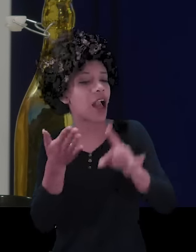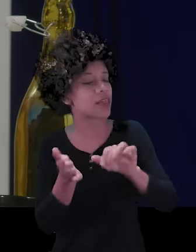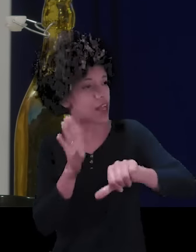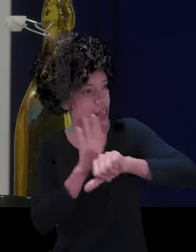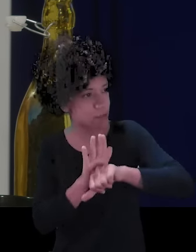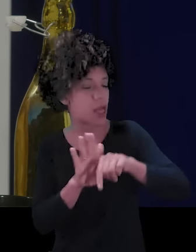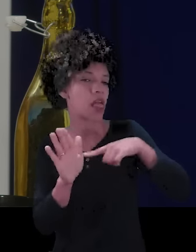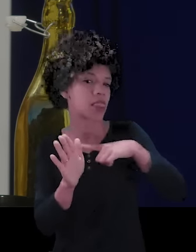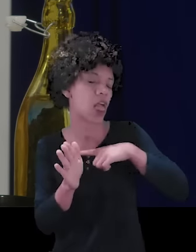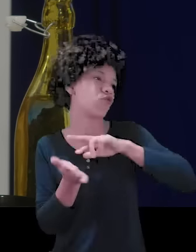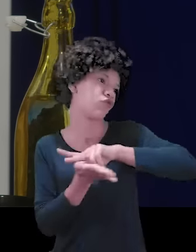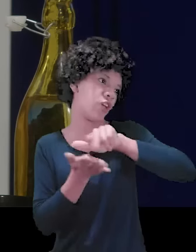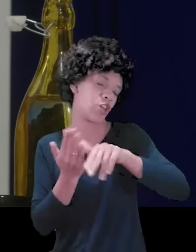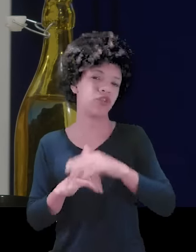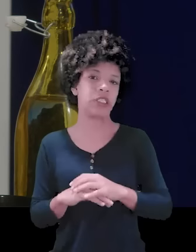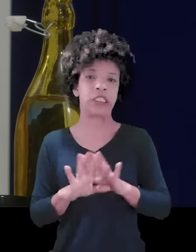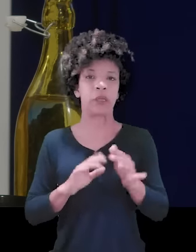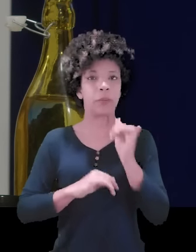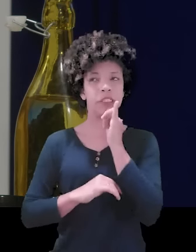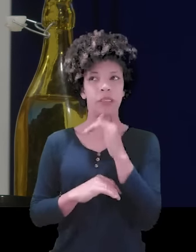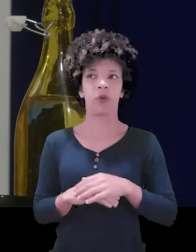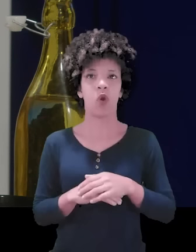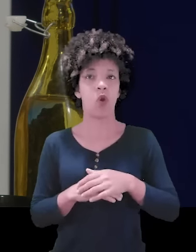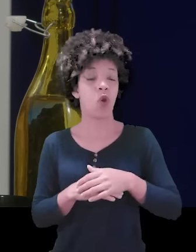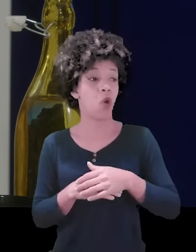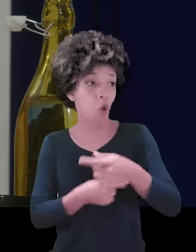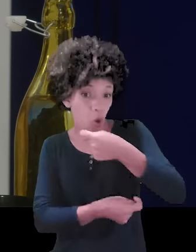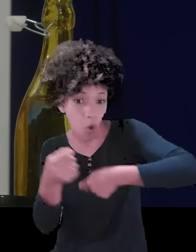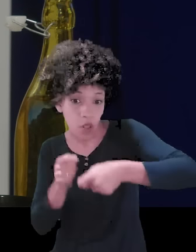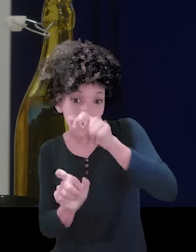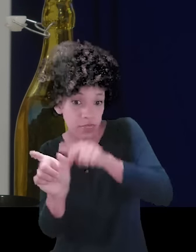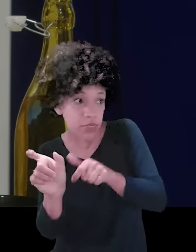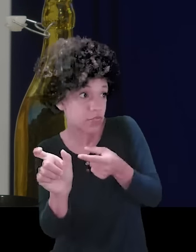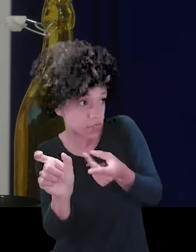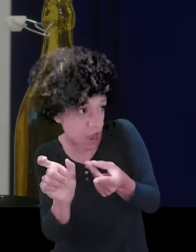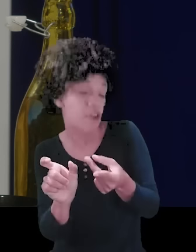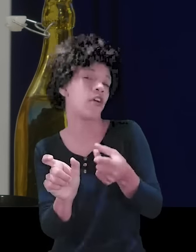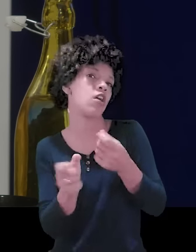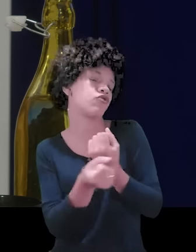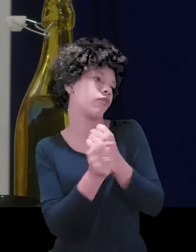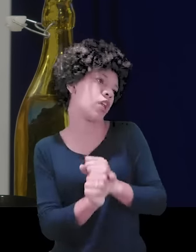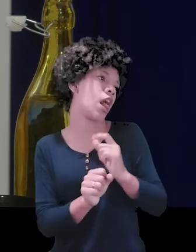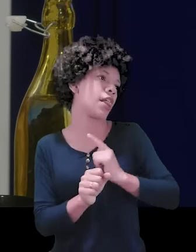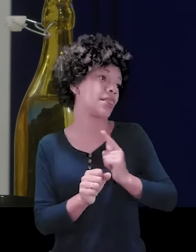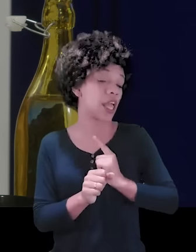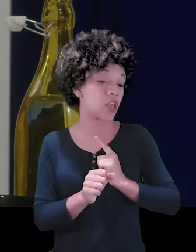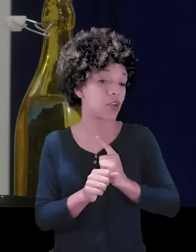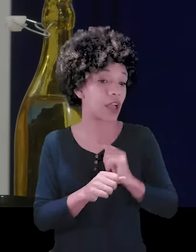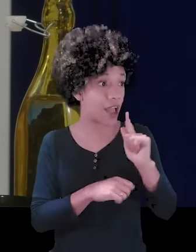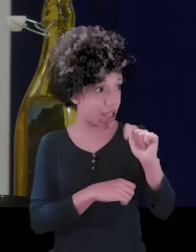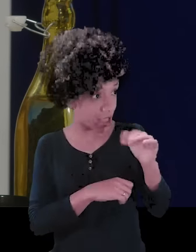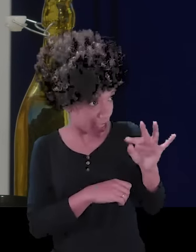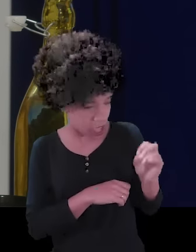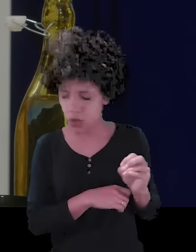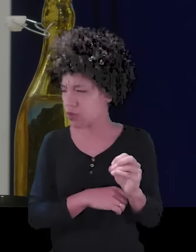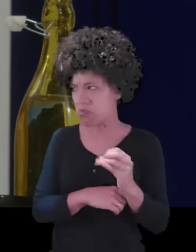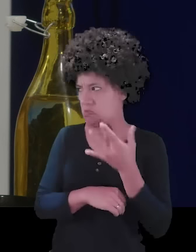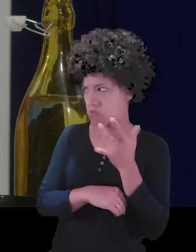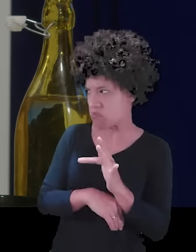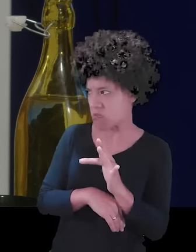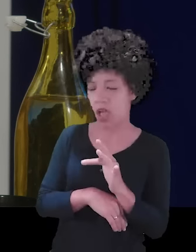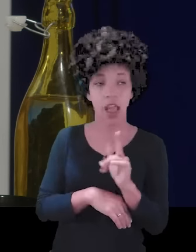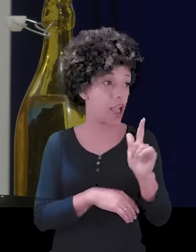nuance diferente sabe o tráfico de pessoas com destinação trabalho escravo vai ter aquele o gasto Júlio foi o gato o gato